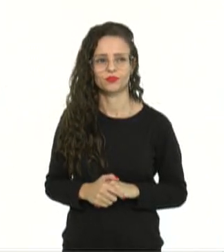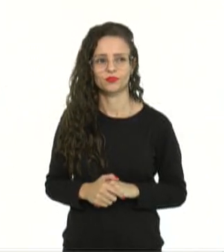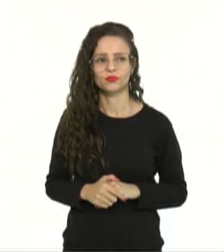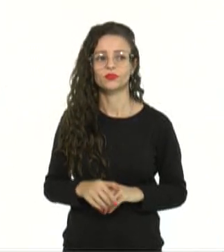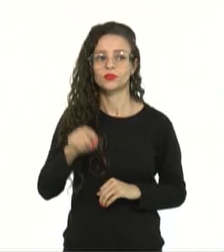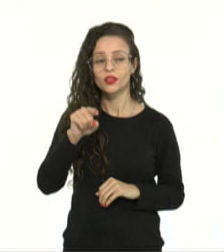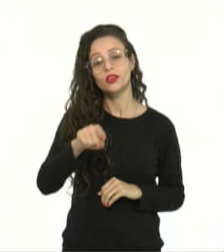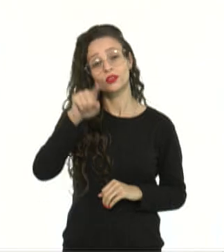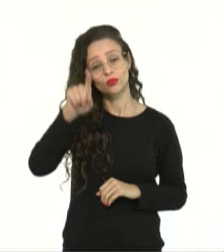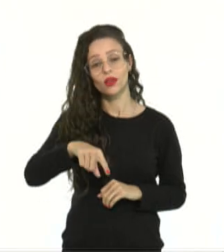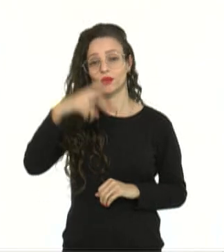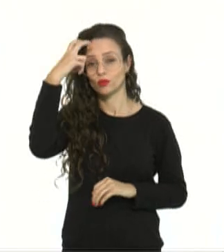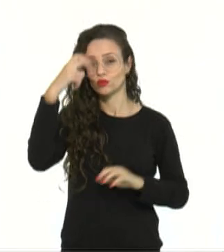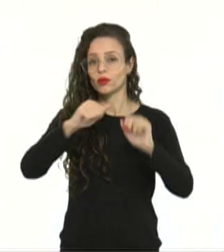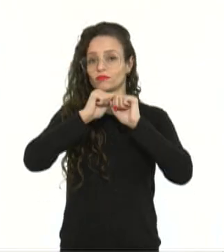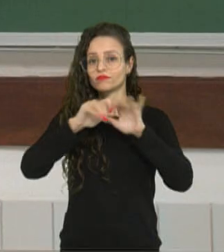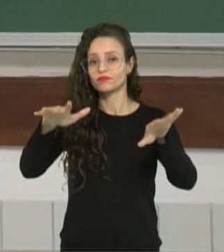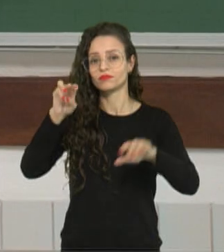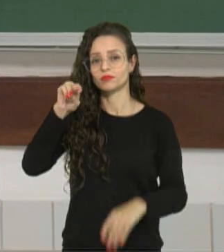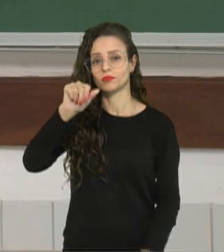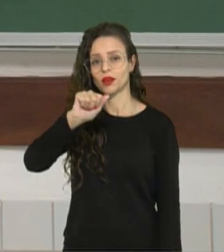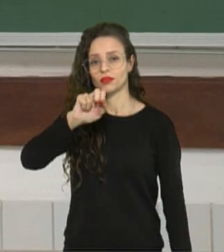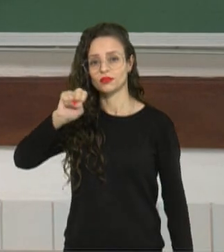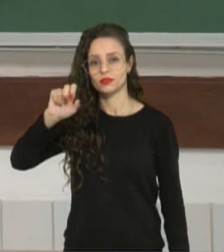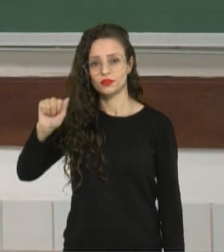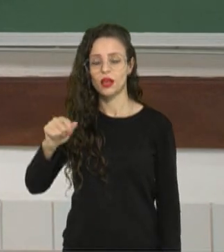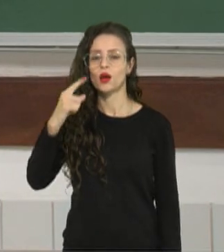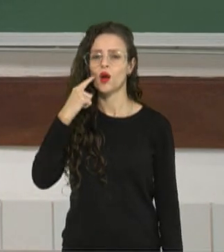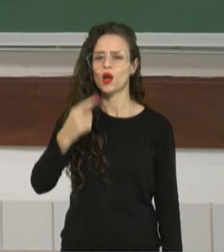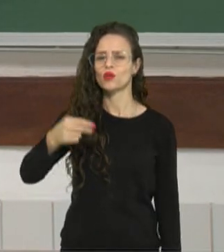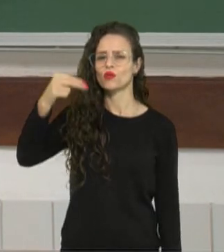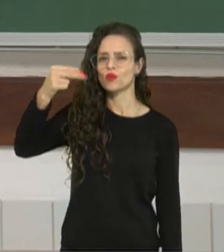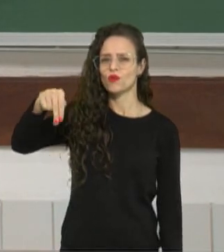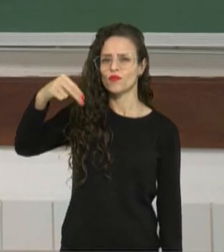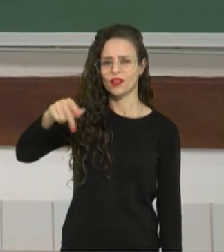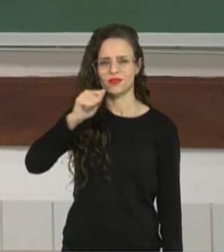da chamada cultura de massa. Então, pensa, a novela.